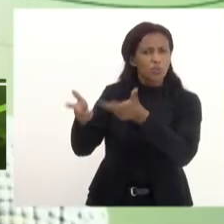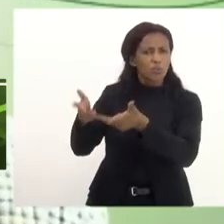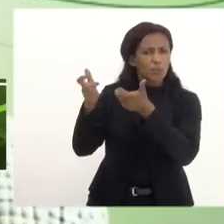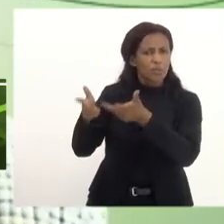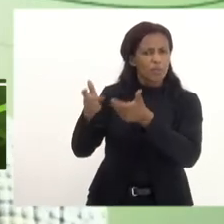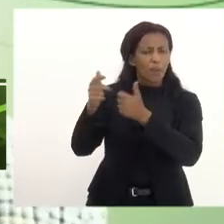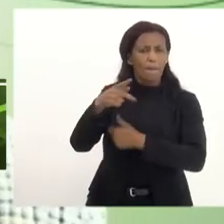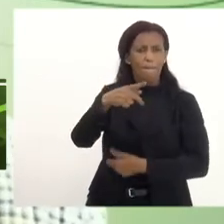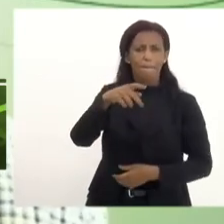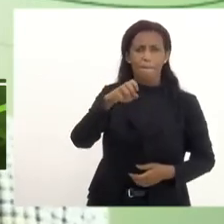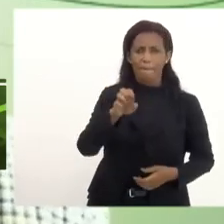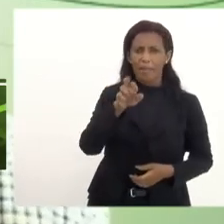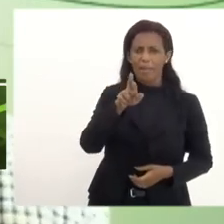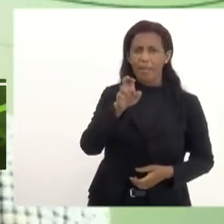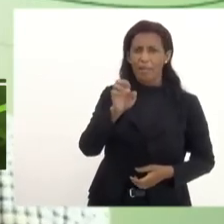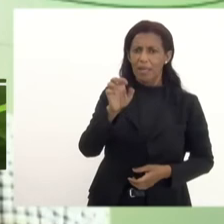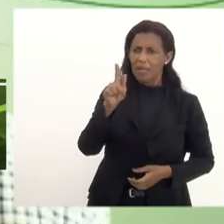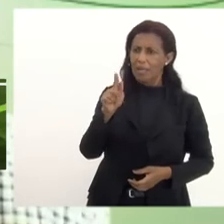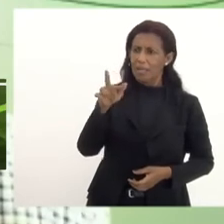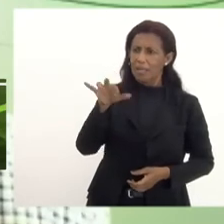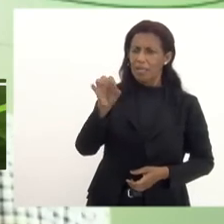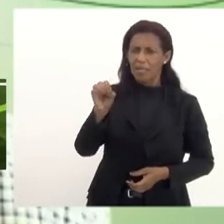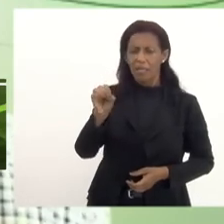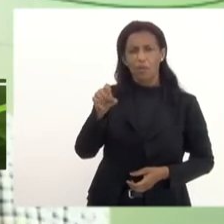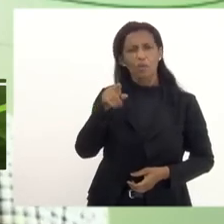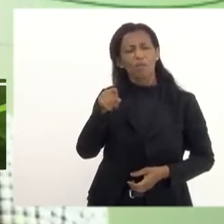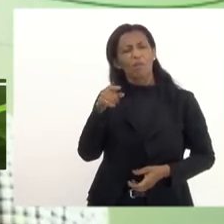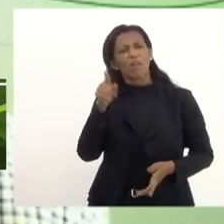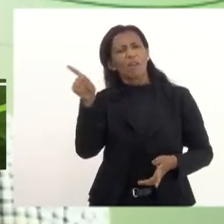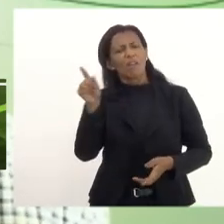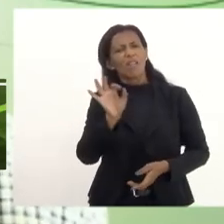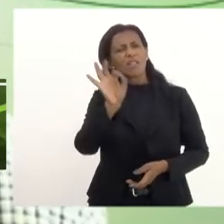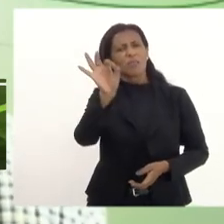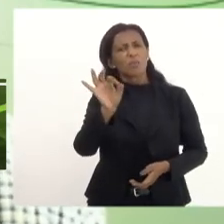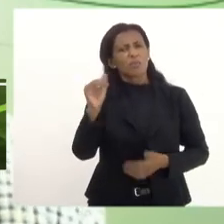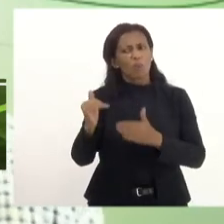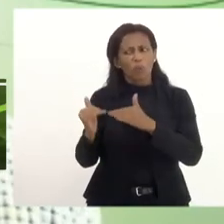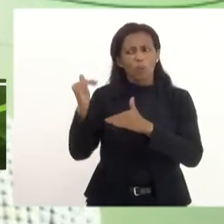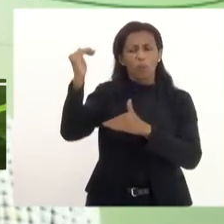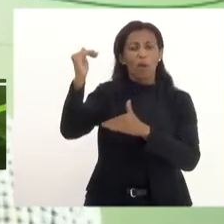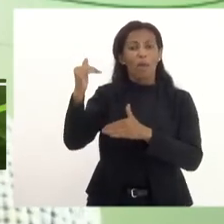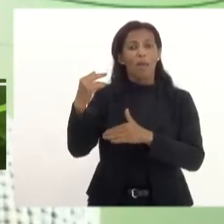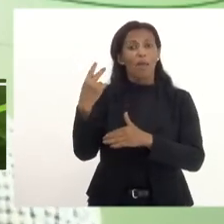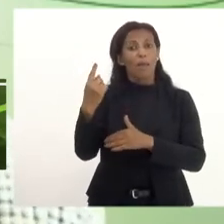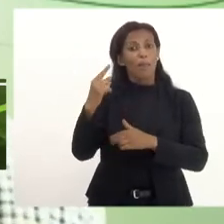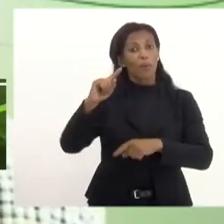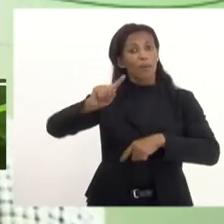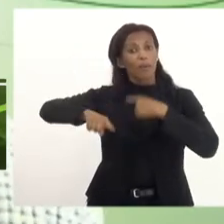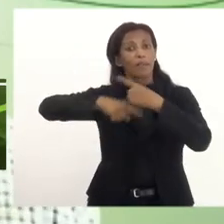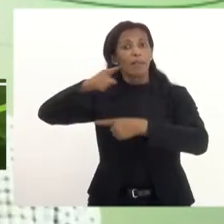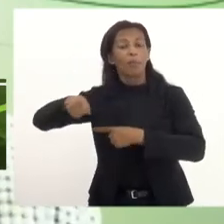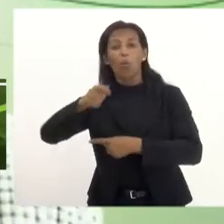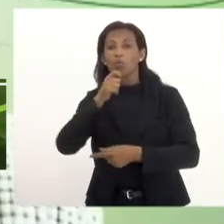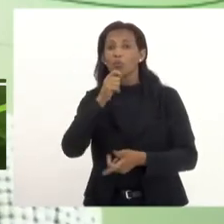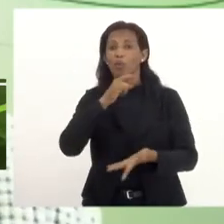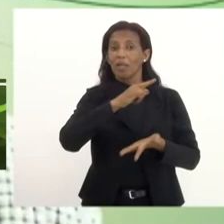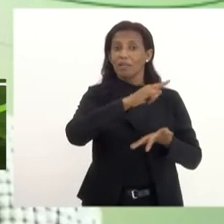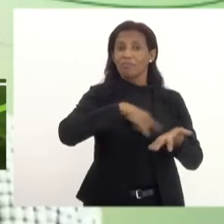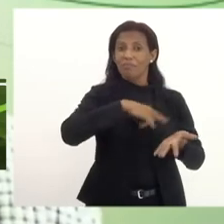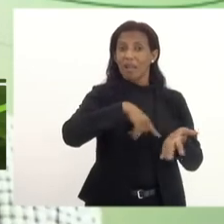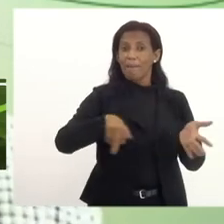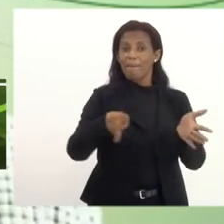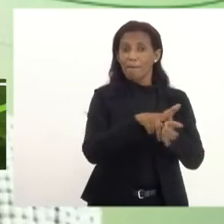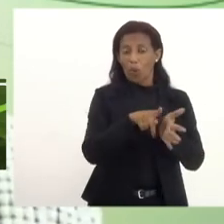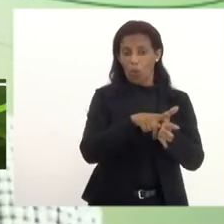Peregrino foi com o conteúdo local. É só uma observação aqui, esse percentual altíssimo, porque na segunda rodada não é exigida certificação, é só declaração de origem,